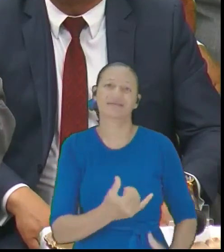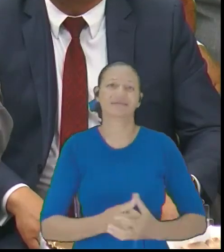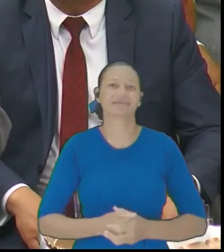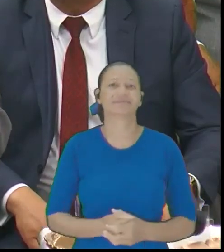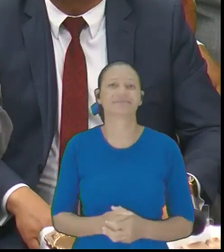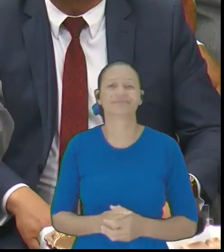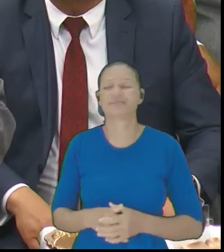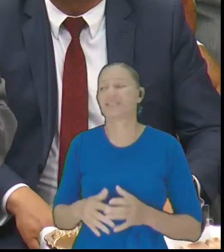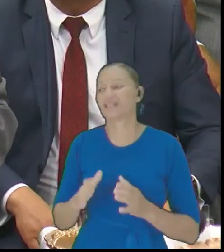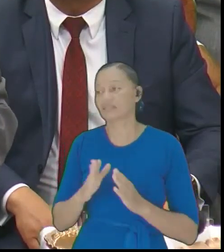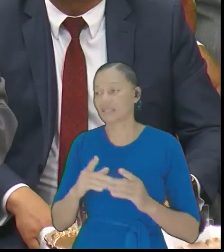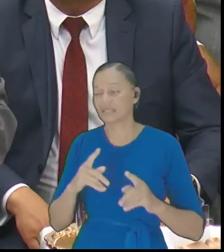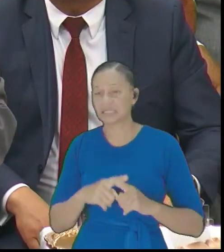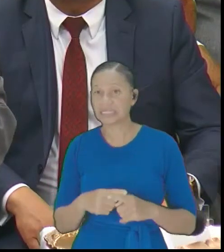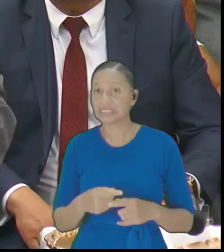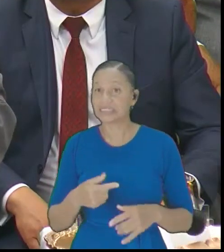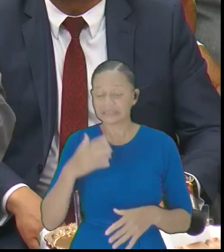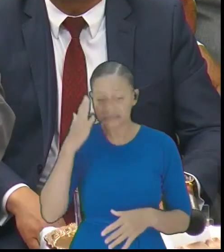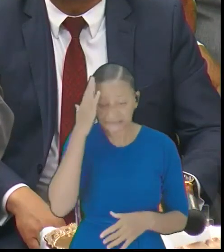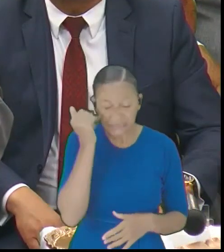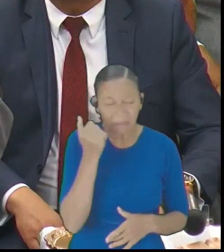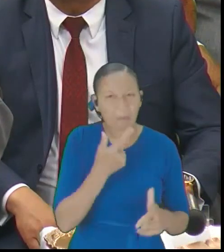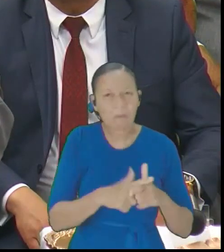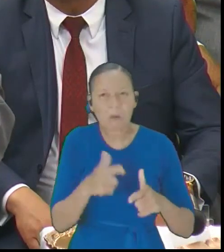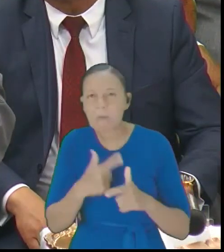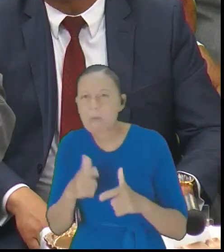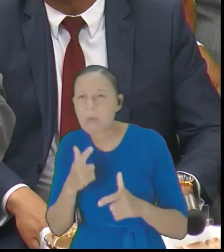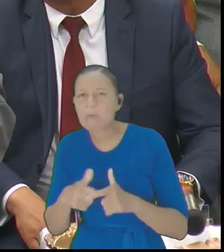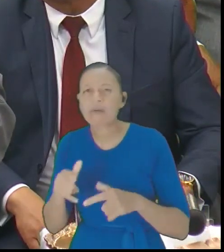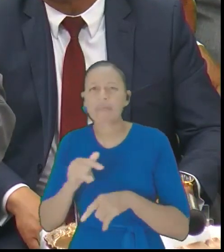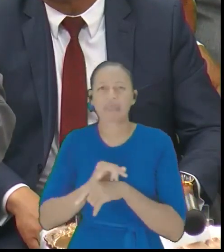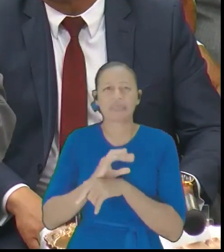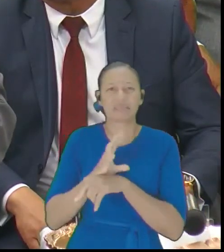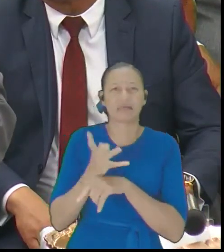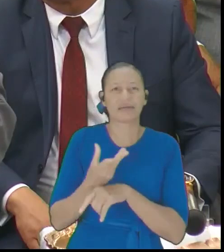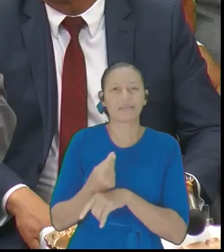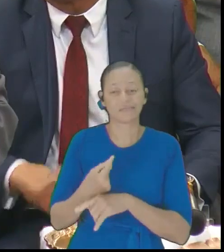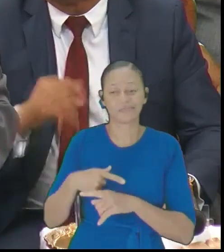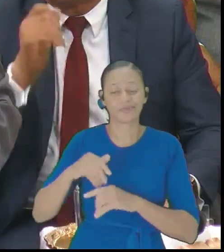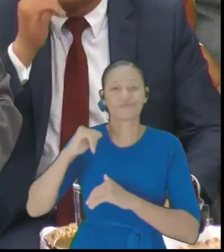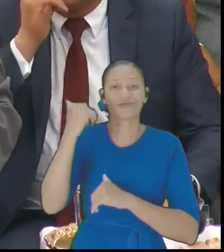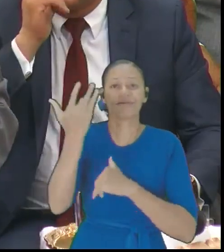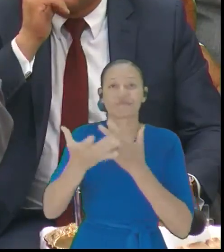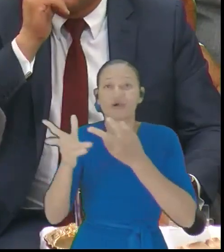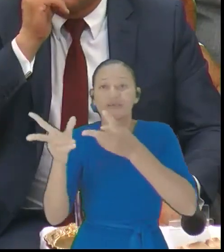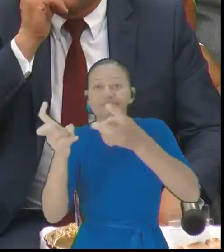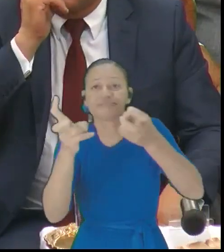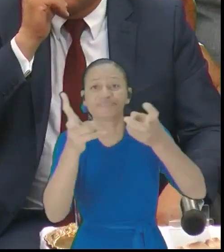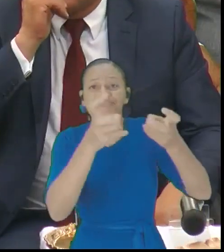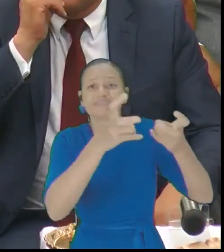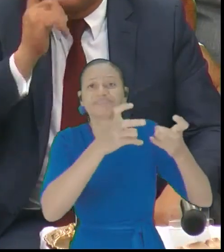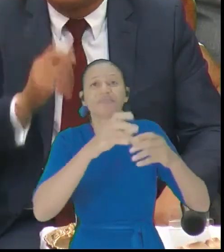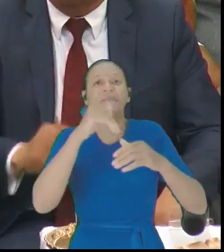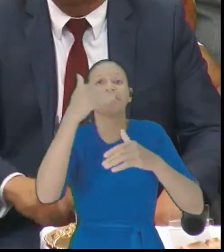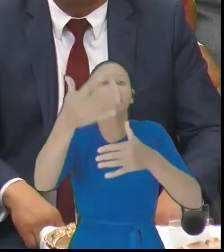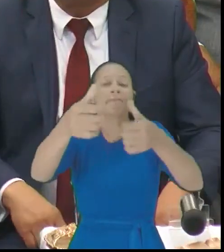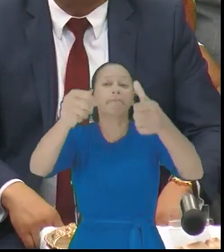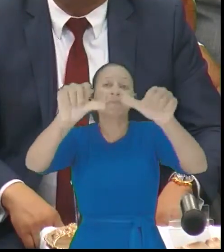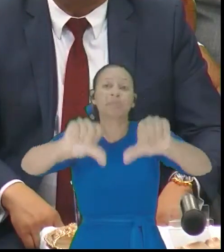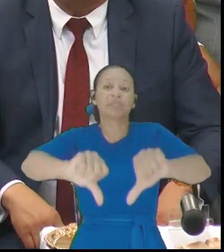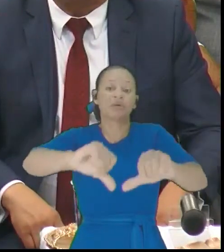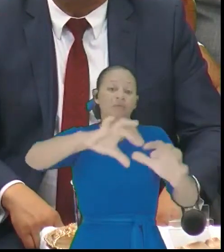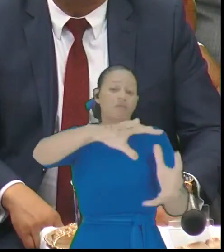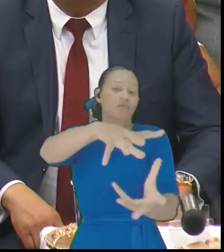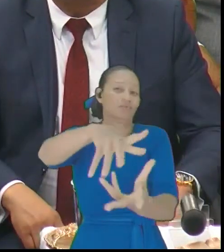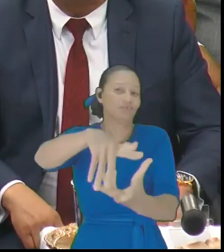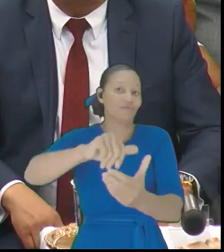Na igreja também. Sabe por que você acha que tem muito problema na igreja? Porque faz tempo que você não dá uma voltinha lá fora. Lá é que tem problema,